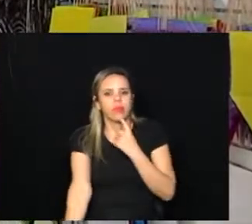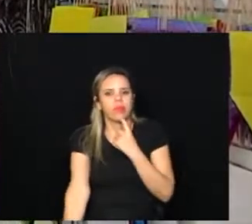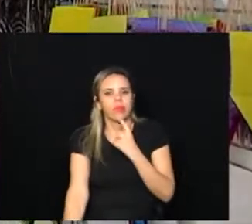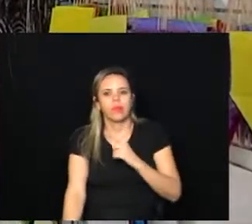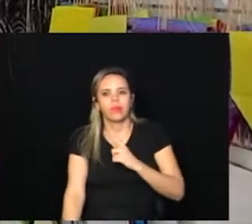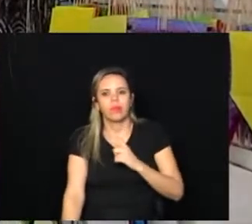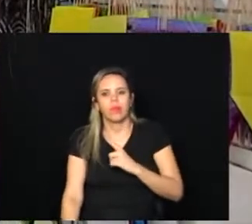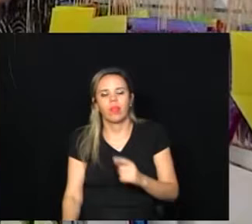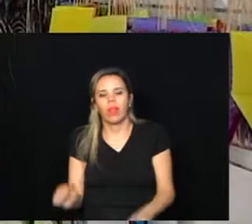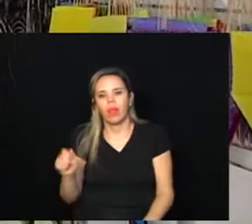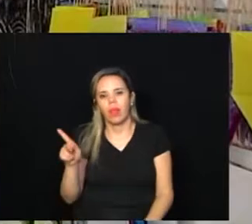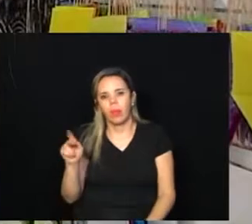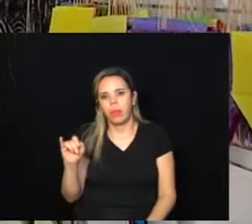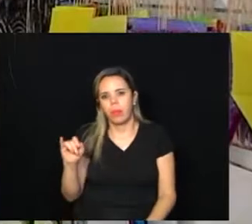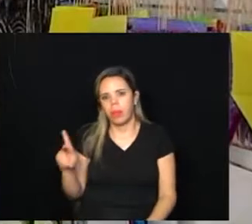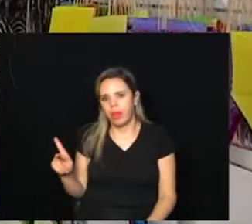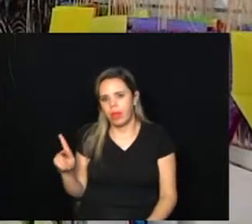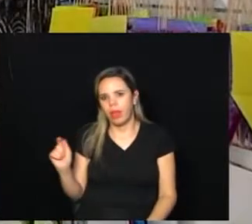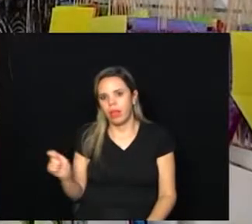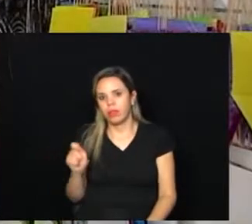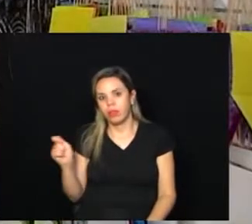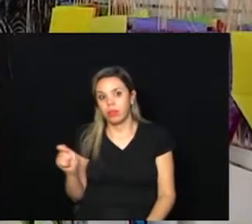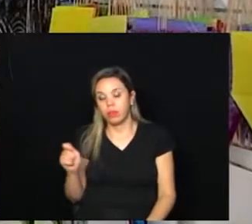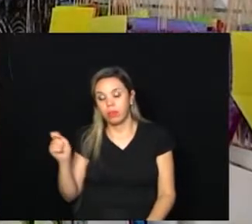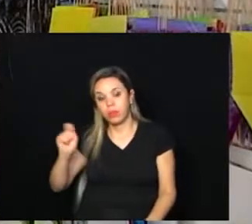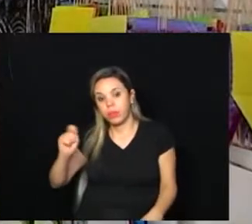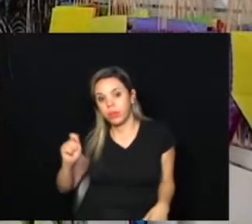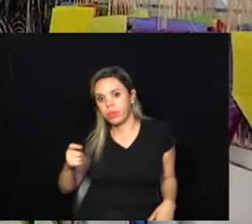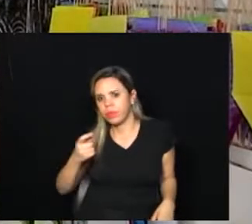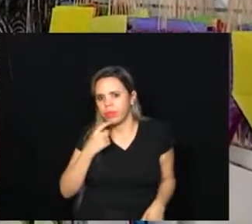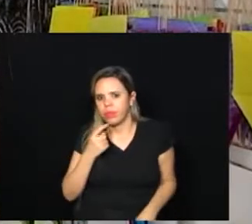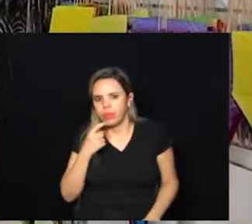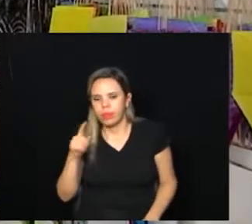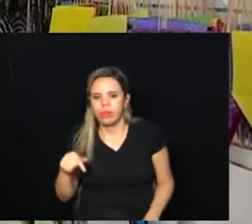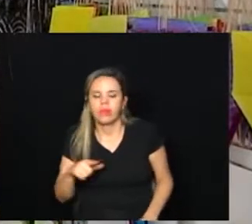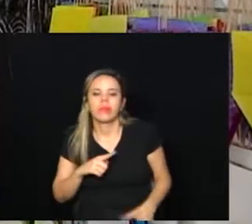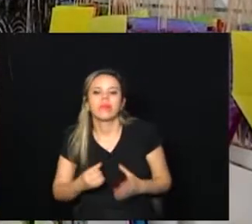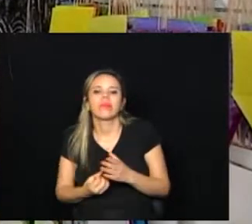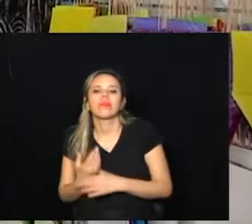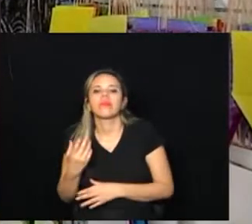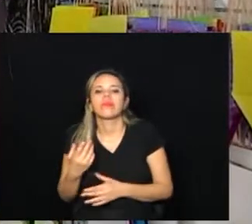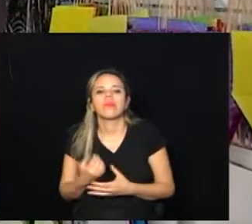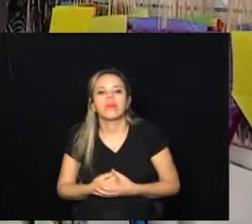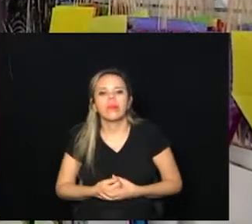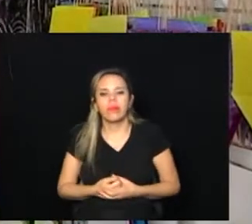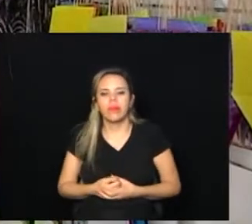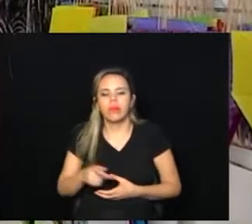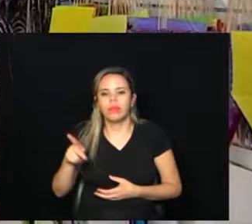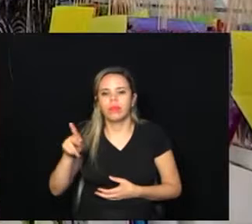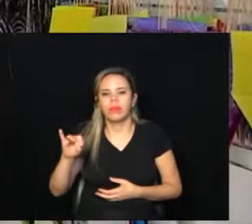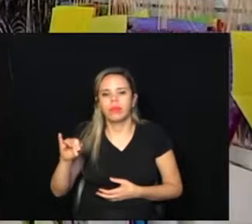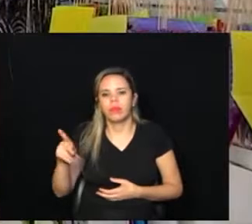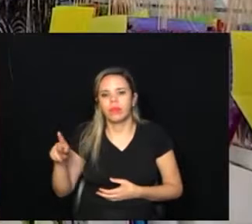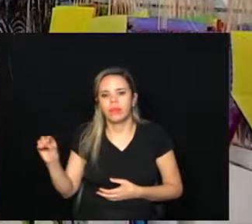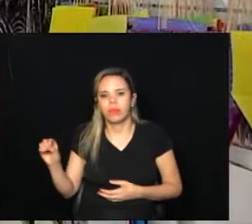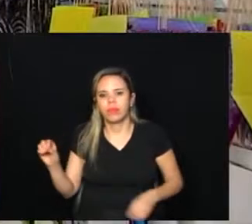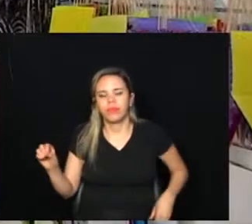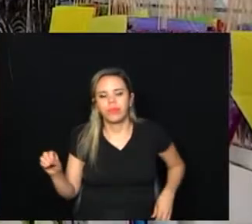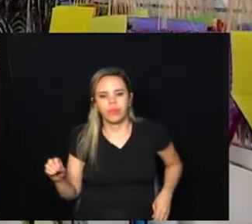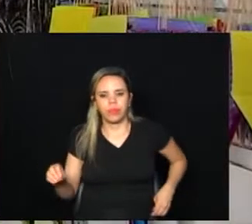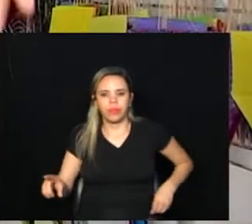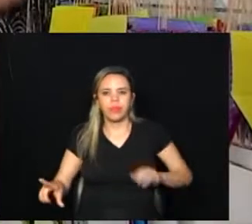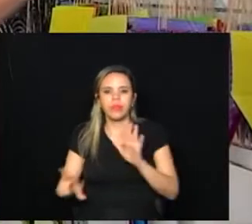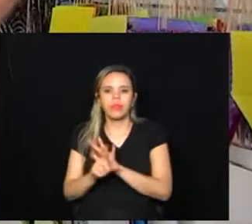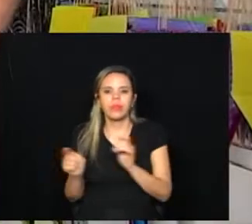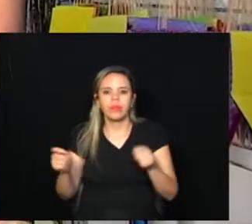a APIC, que é a Associação dos Pipeiros de Campinas. Que é a gente que está correndo atrás desses negócios dos pipódromos, da legalização, para